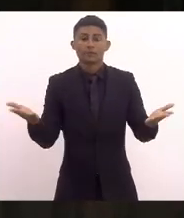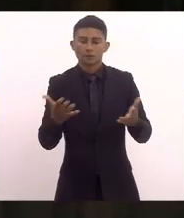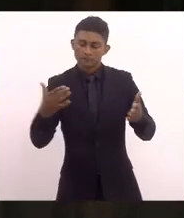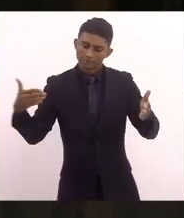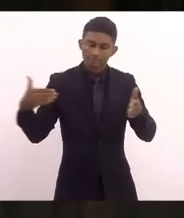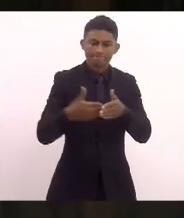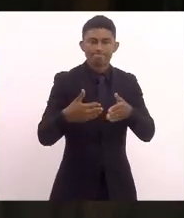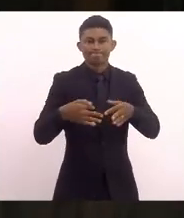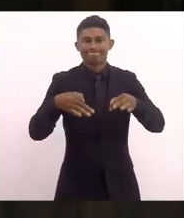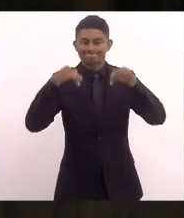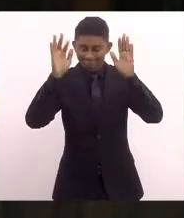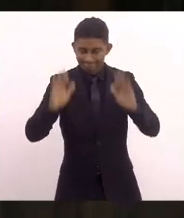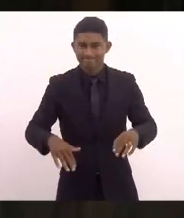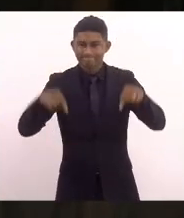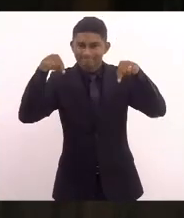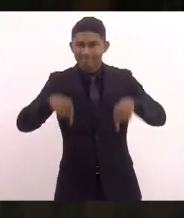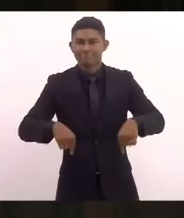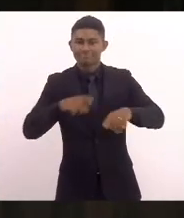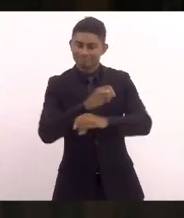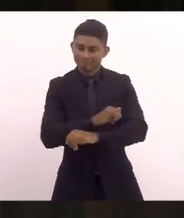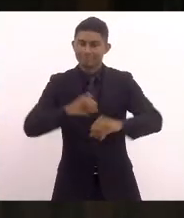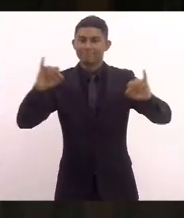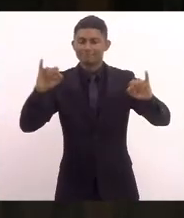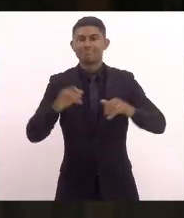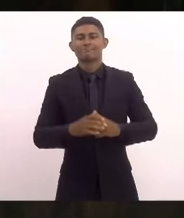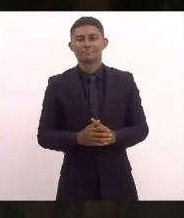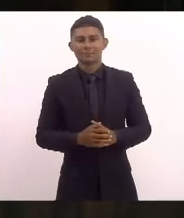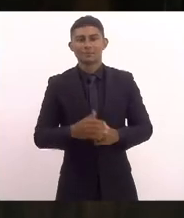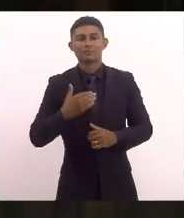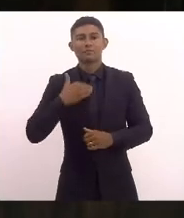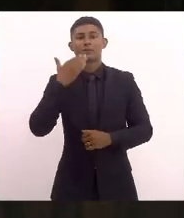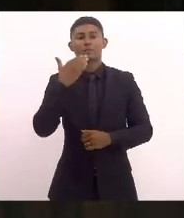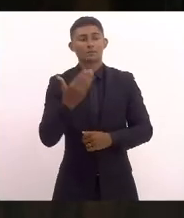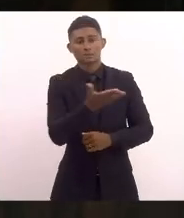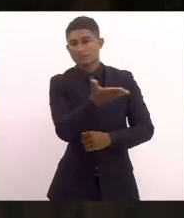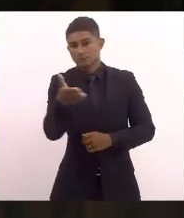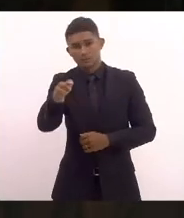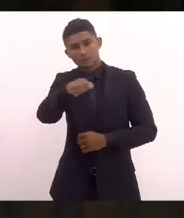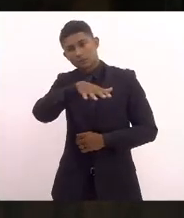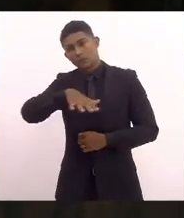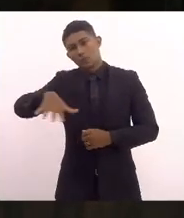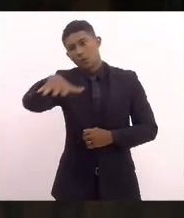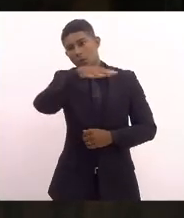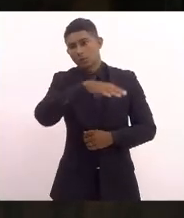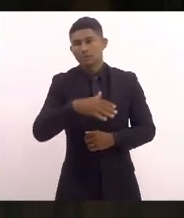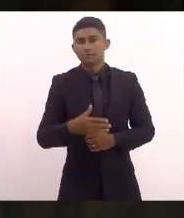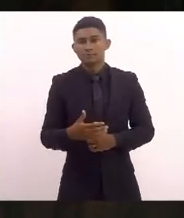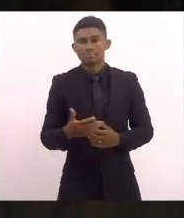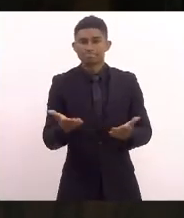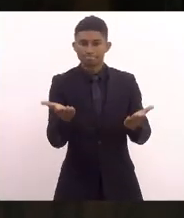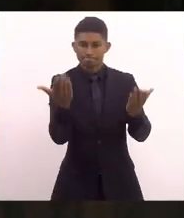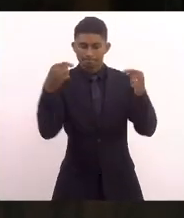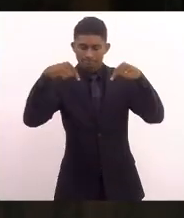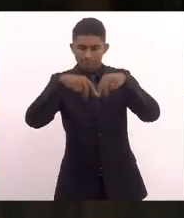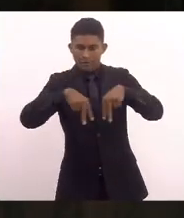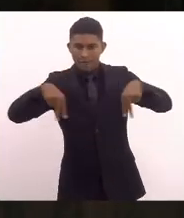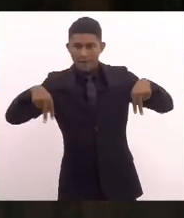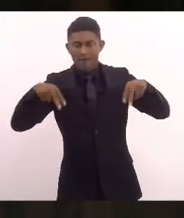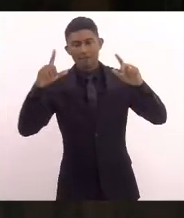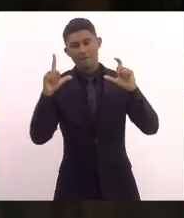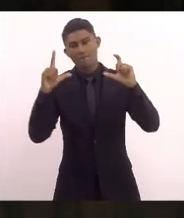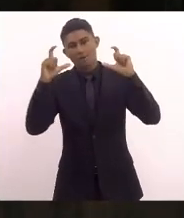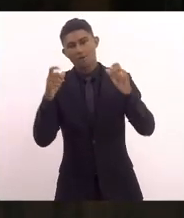encerrada essa cerimônia, declaro encerrada. Peço a todos para se dirigirem para cá para tirar uma